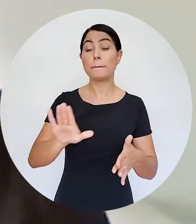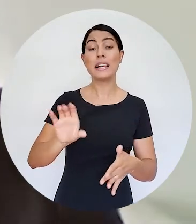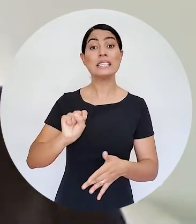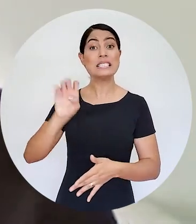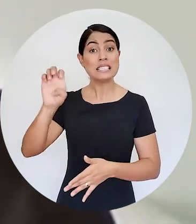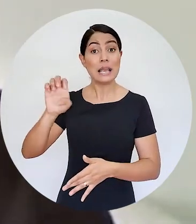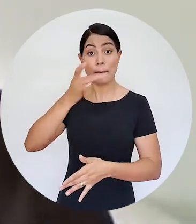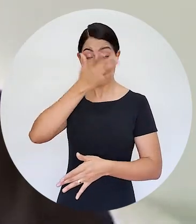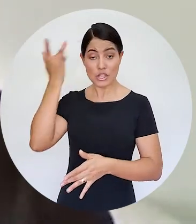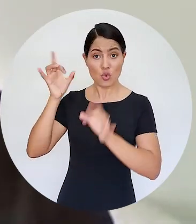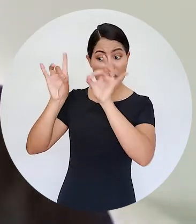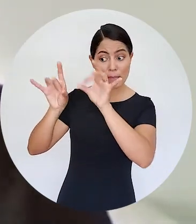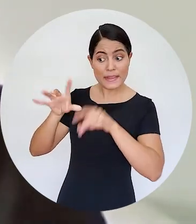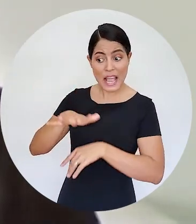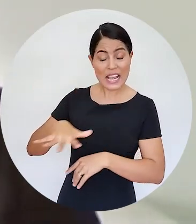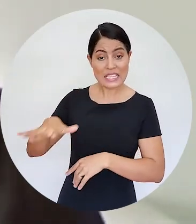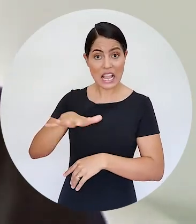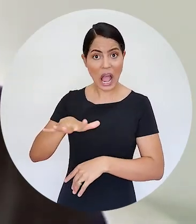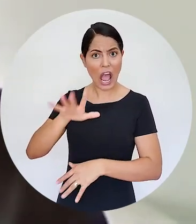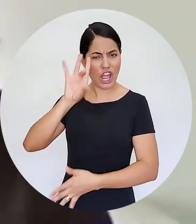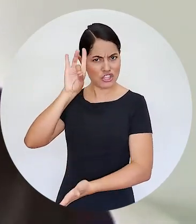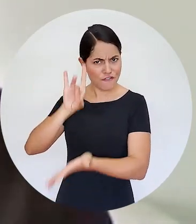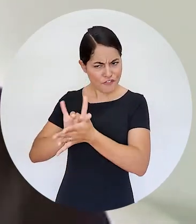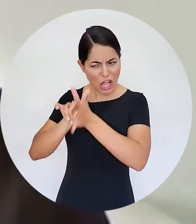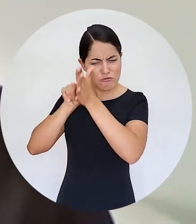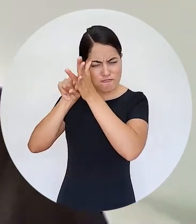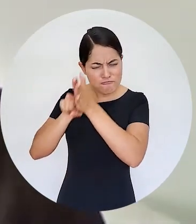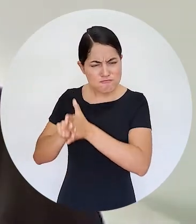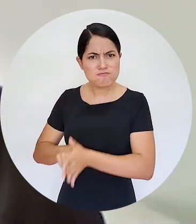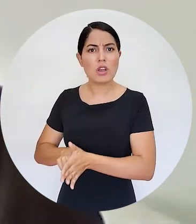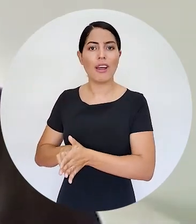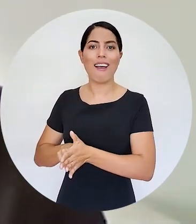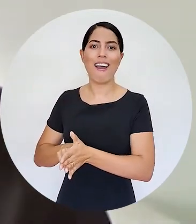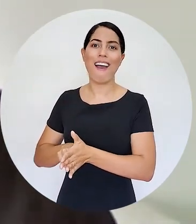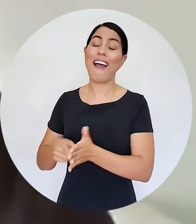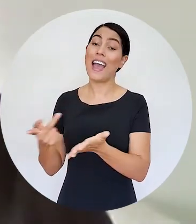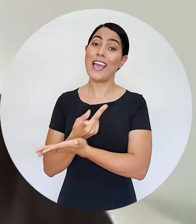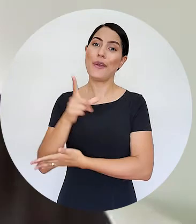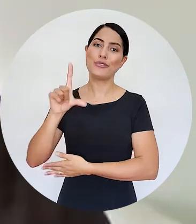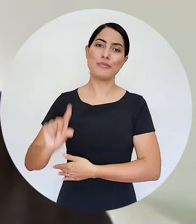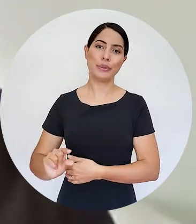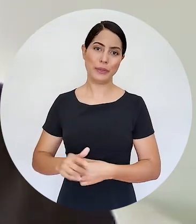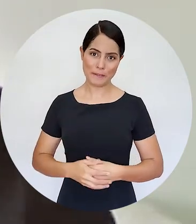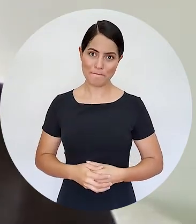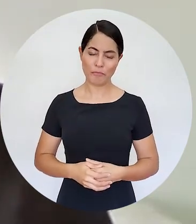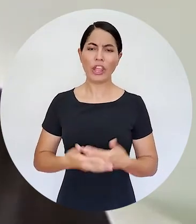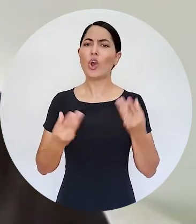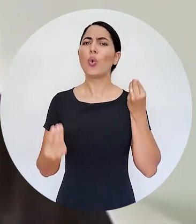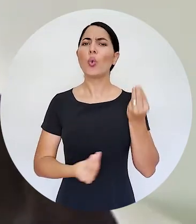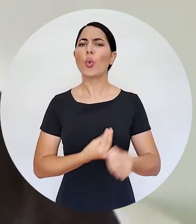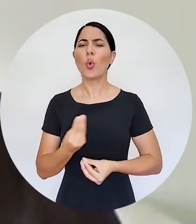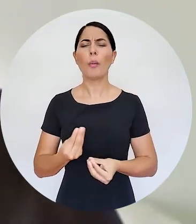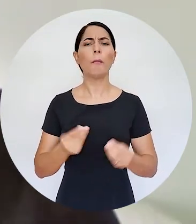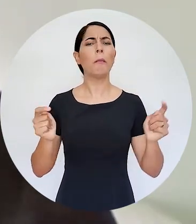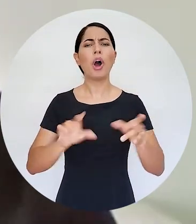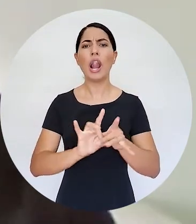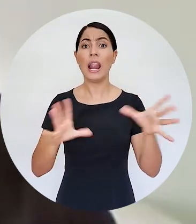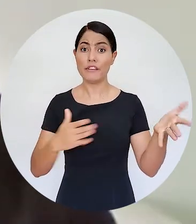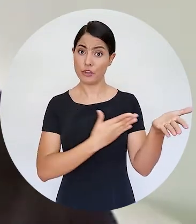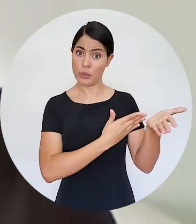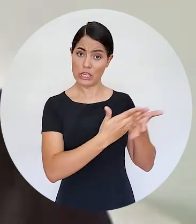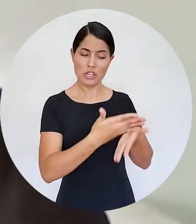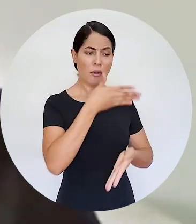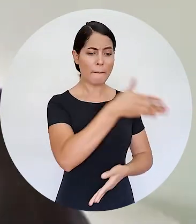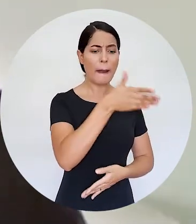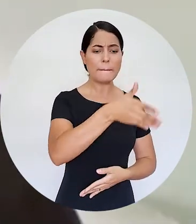expertise se você for especialista no mar eu costumo dizer que no início é do eu sou um exemplo disso experimentar Ágio de mais